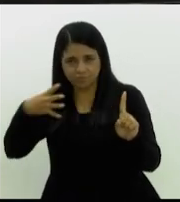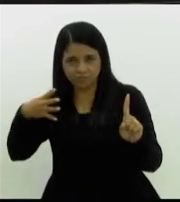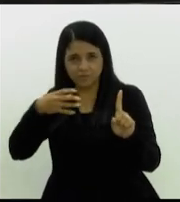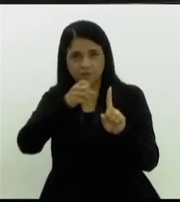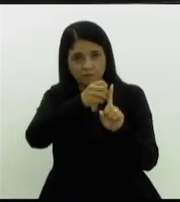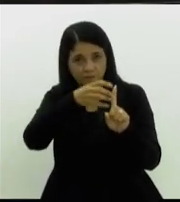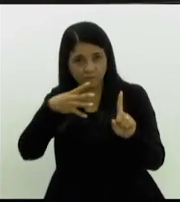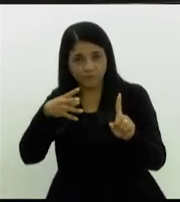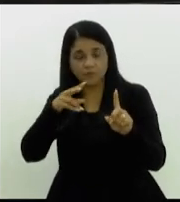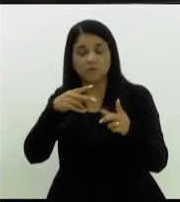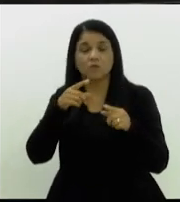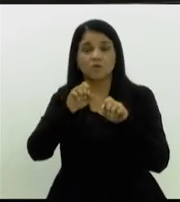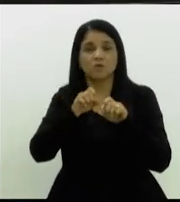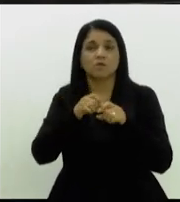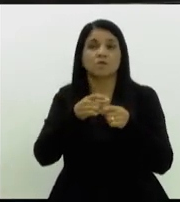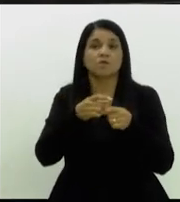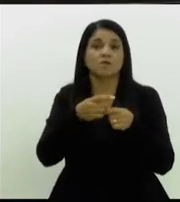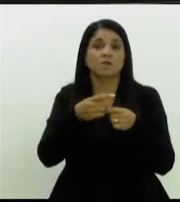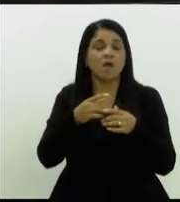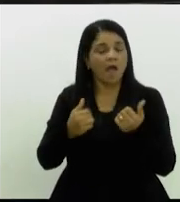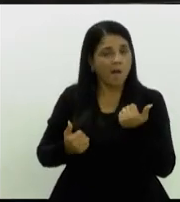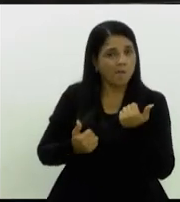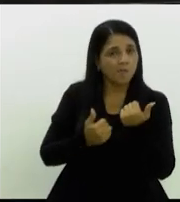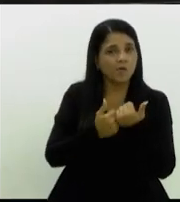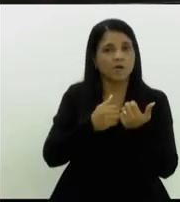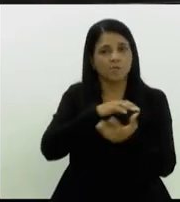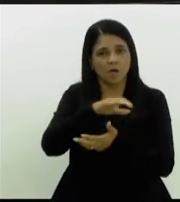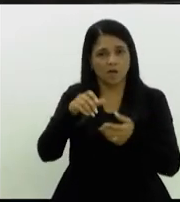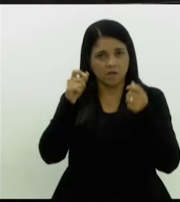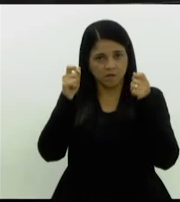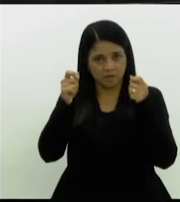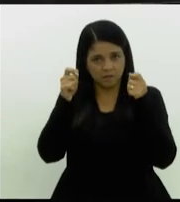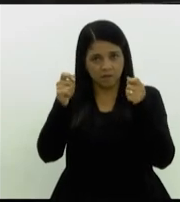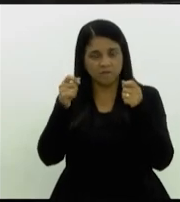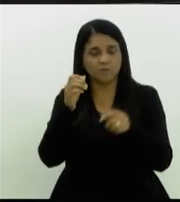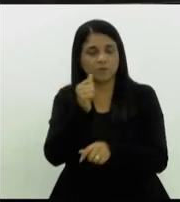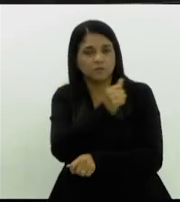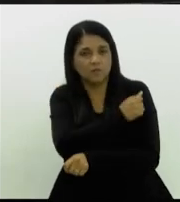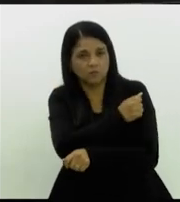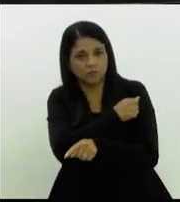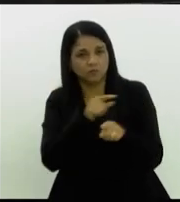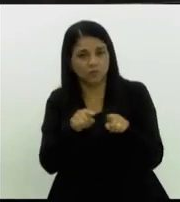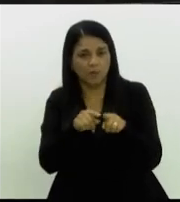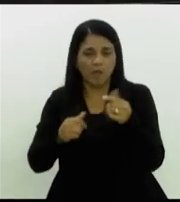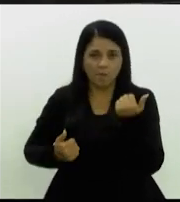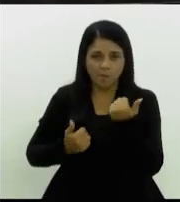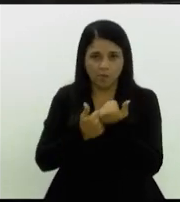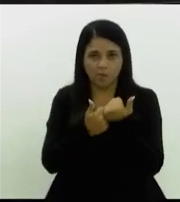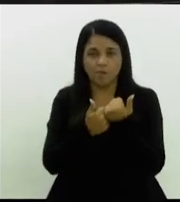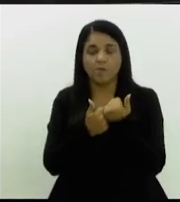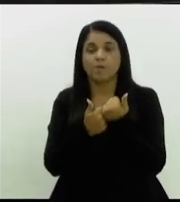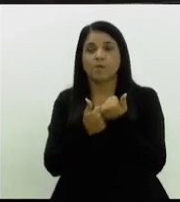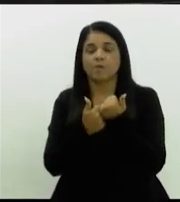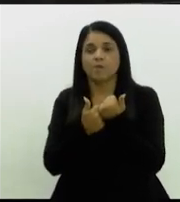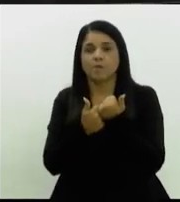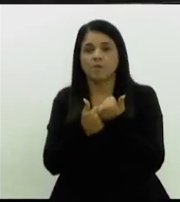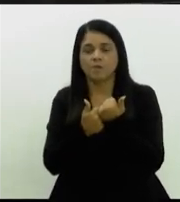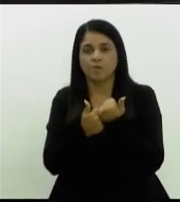é nesse sentido que nós apoiamos a greve também é apoiada pelos estudantes, né, que tem